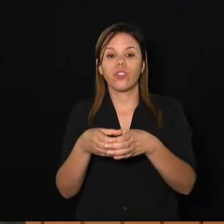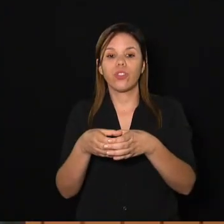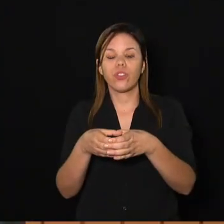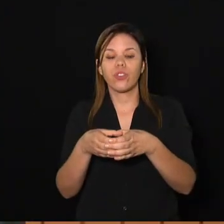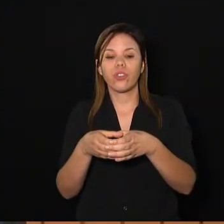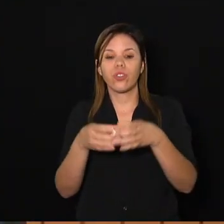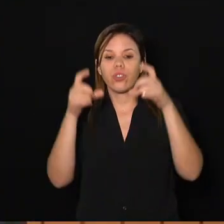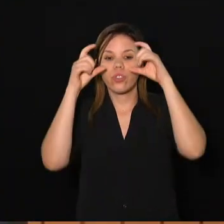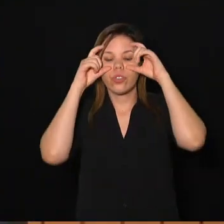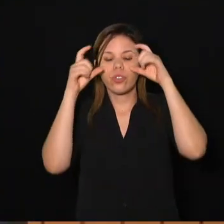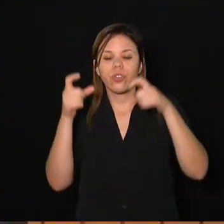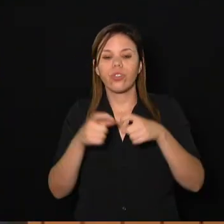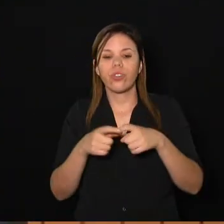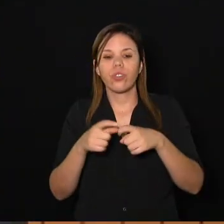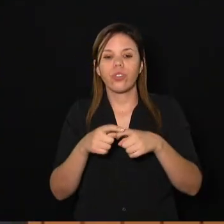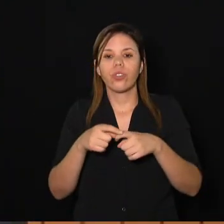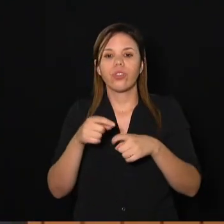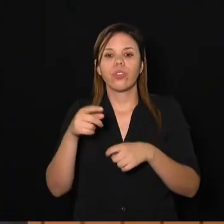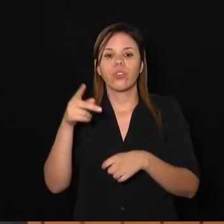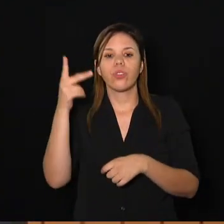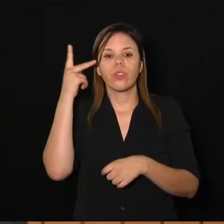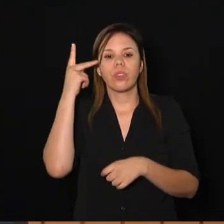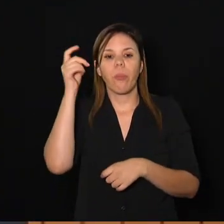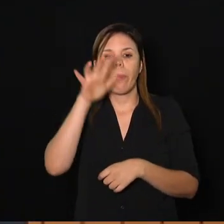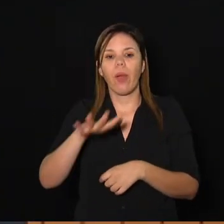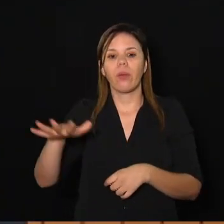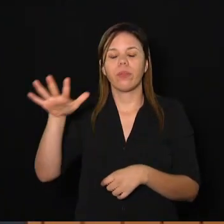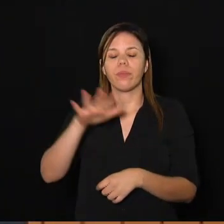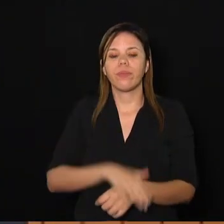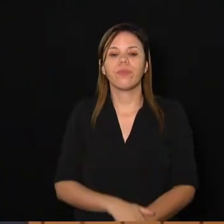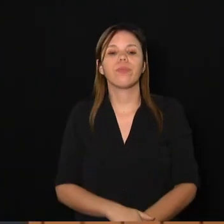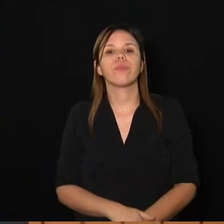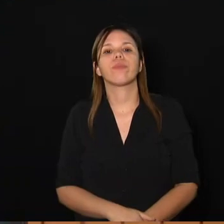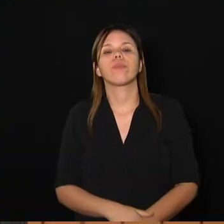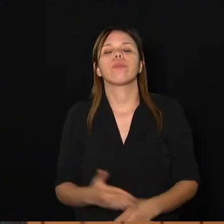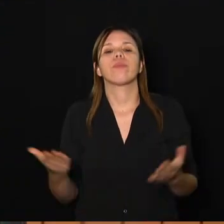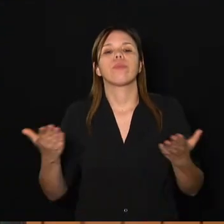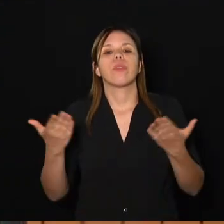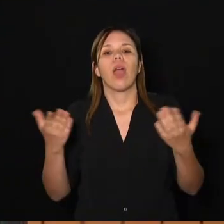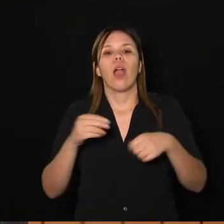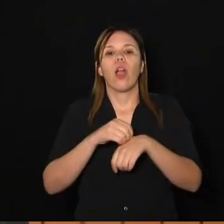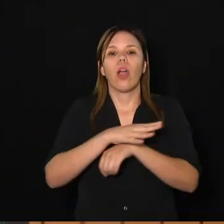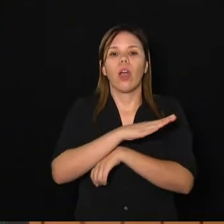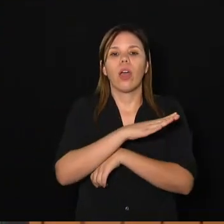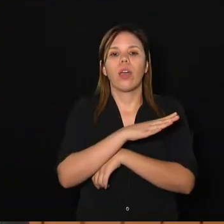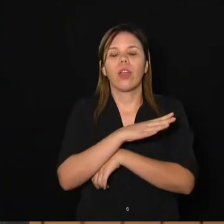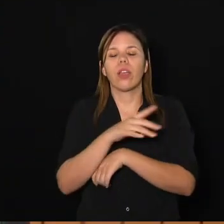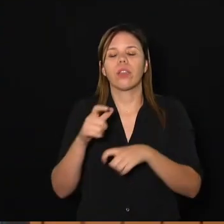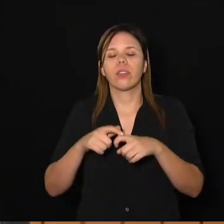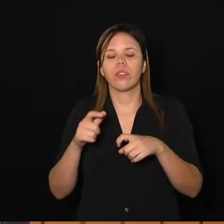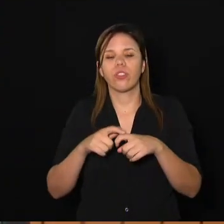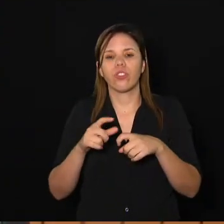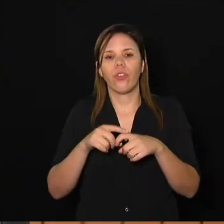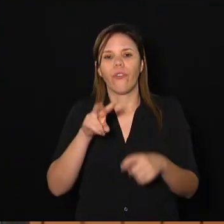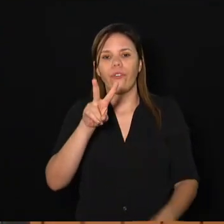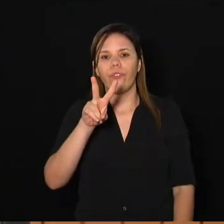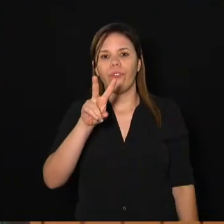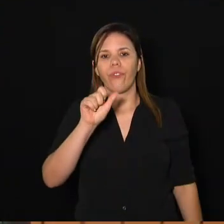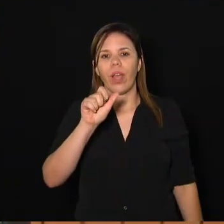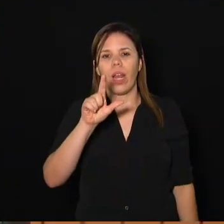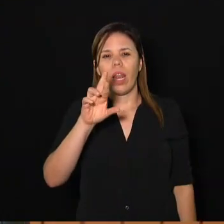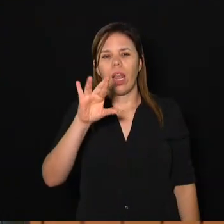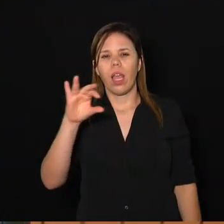optometria do estado de São Paulo agora eu passo ao doutor Valério Augusto Ribeiro